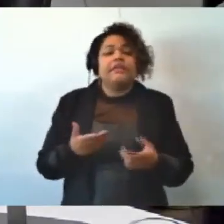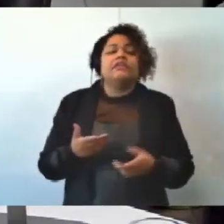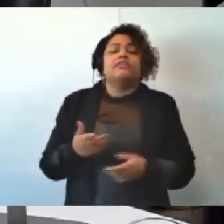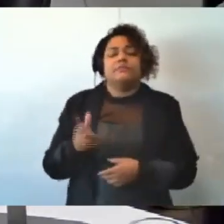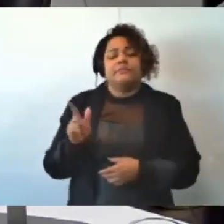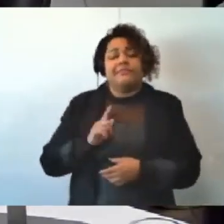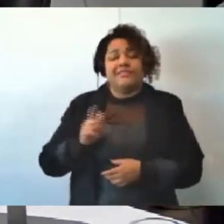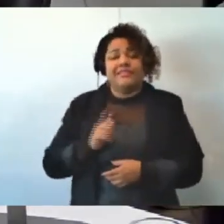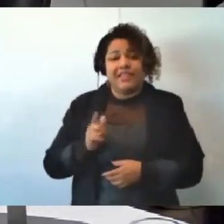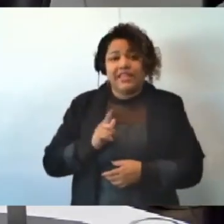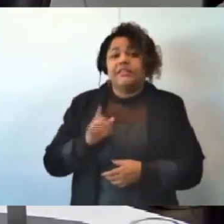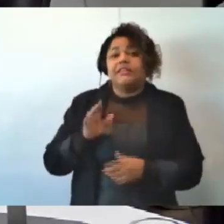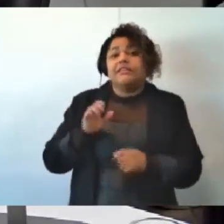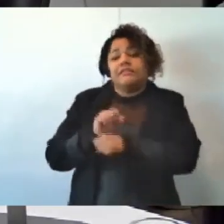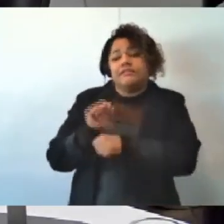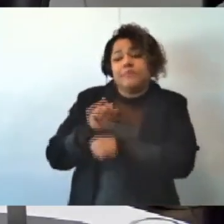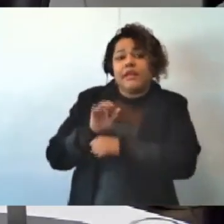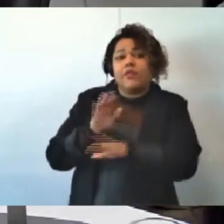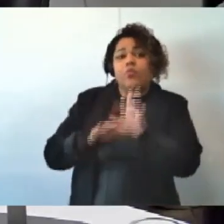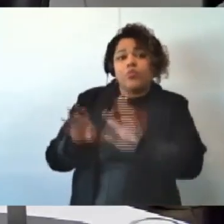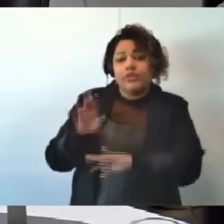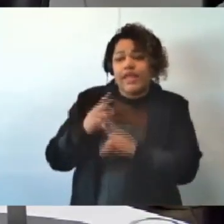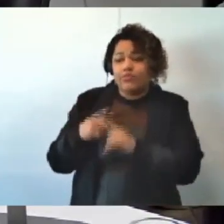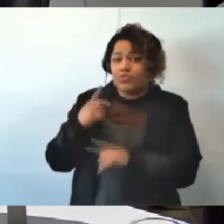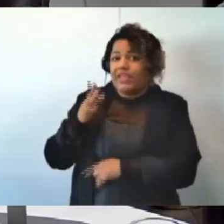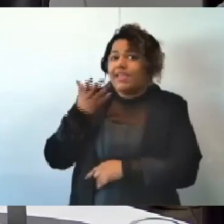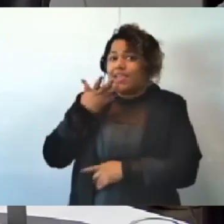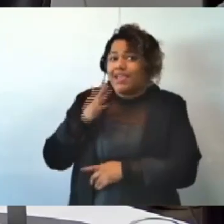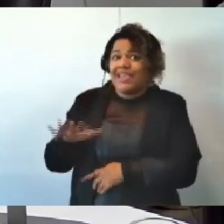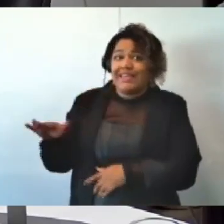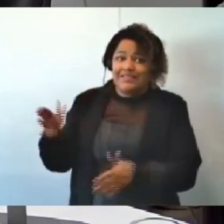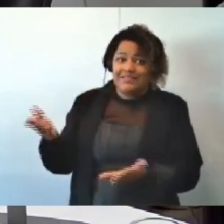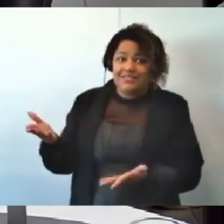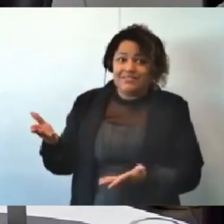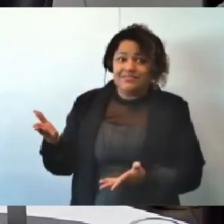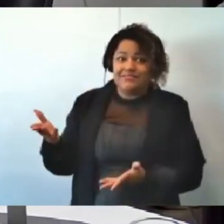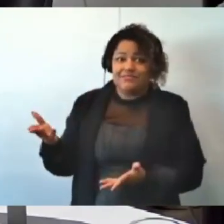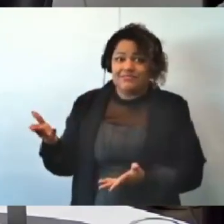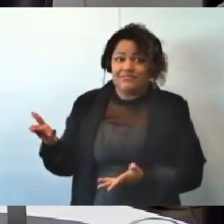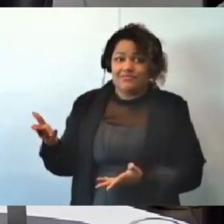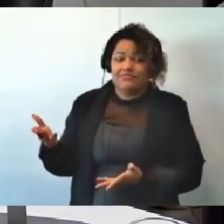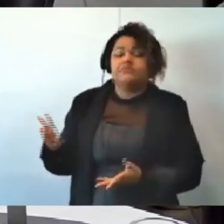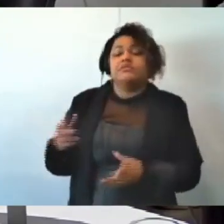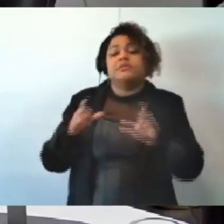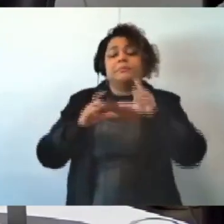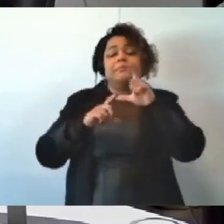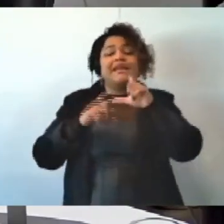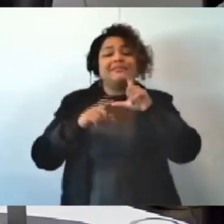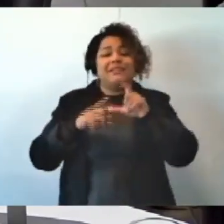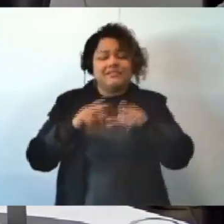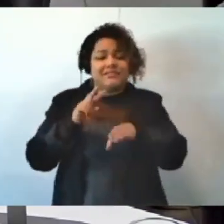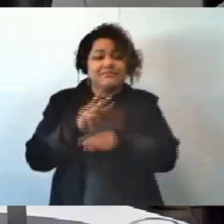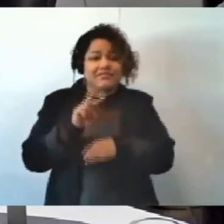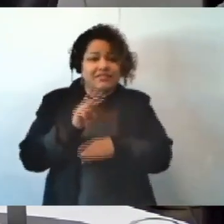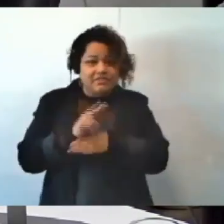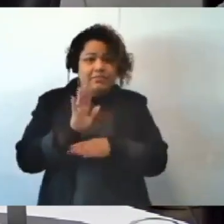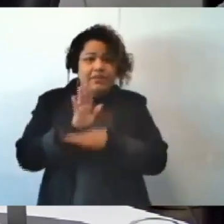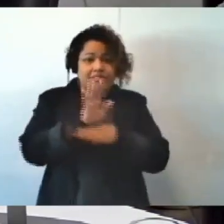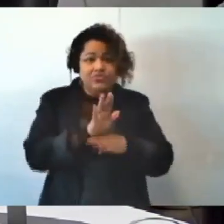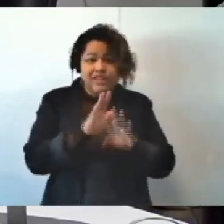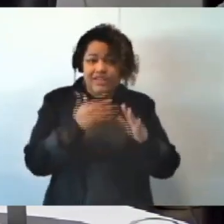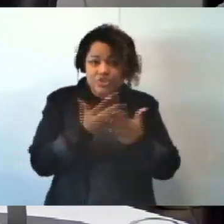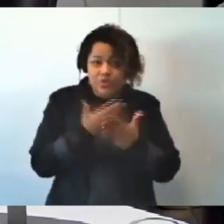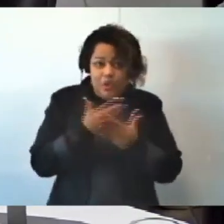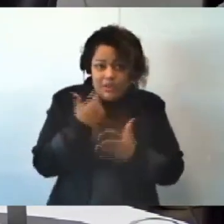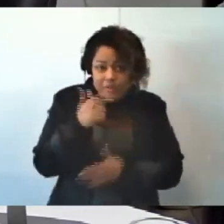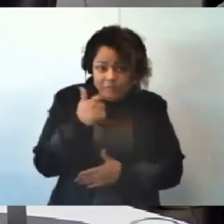Né? Então, como já não tem uma fiscalização da BH Trans nem para as escolas, quiçá Sapucaí, quiçá quem, né,